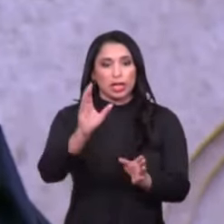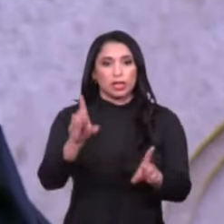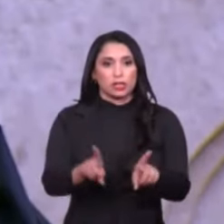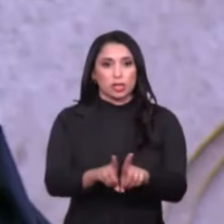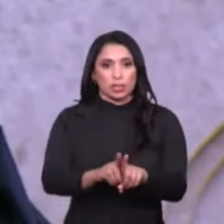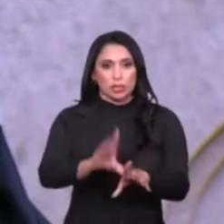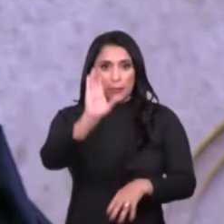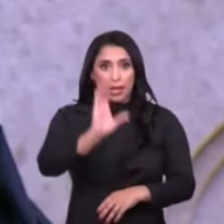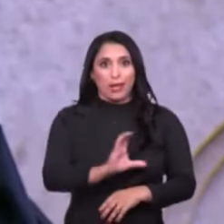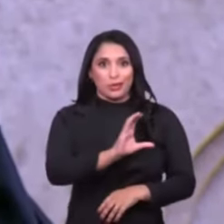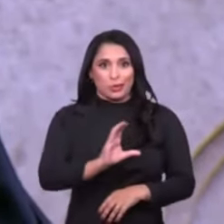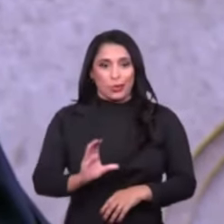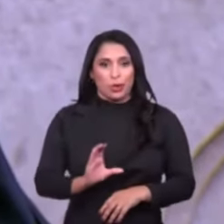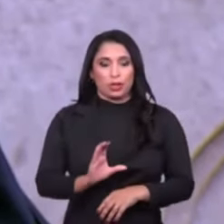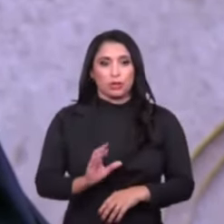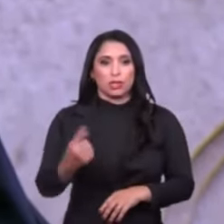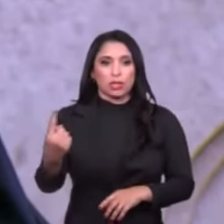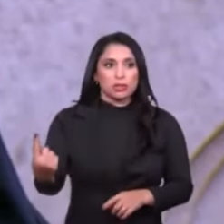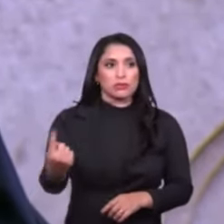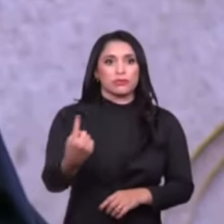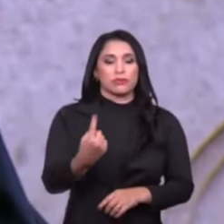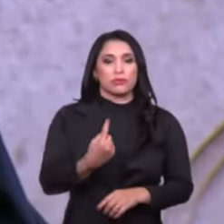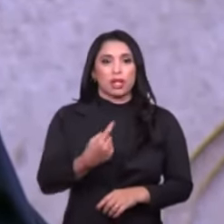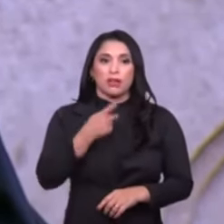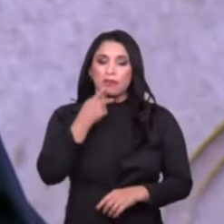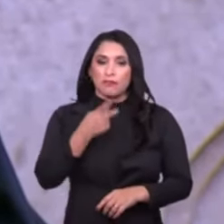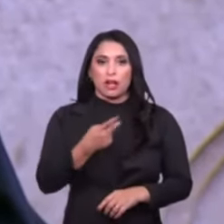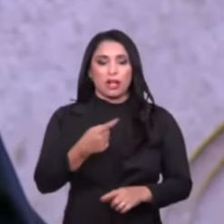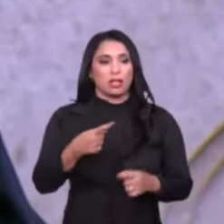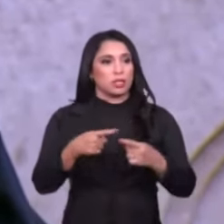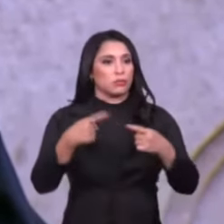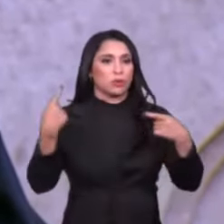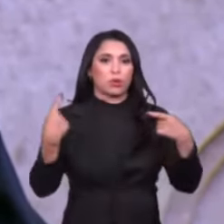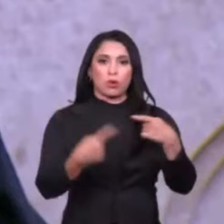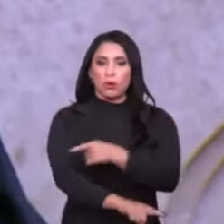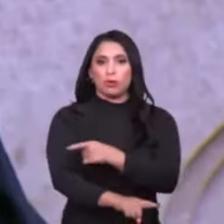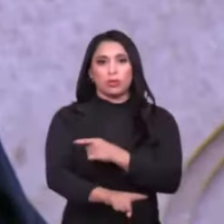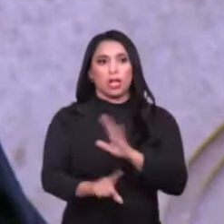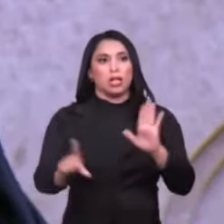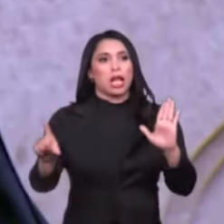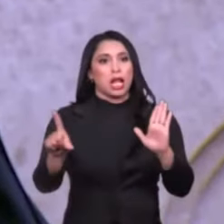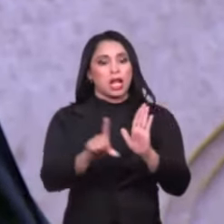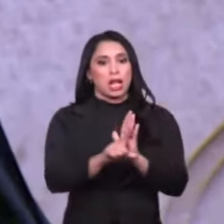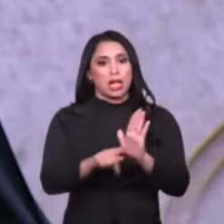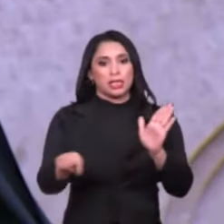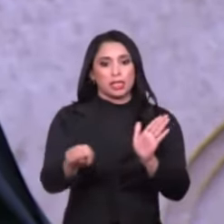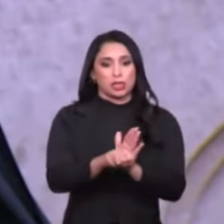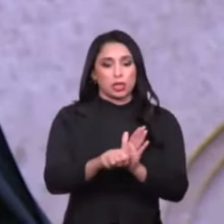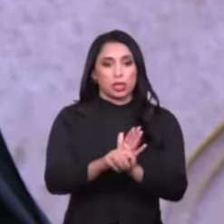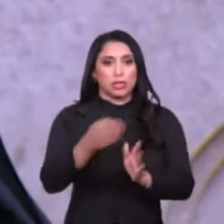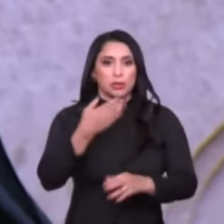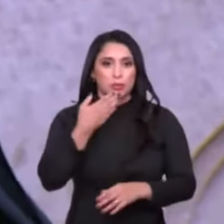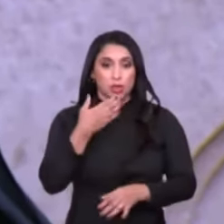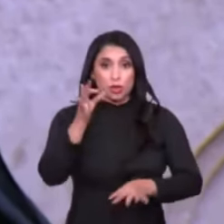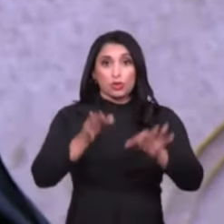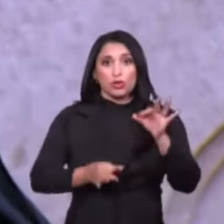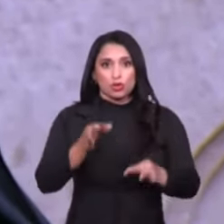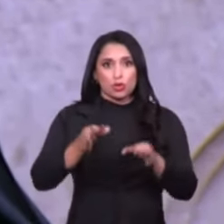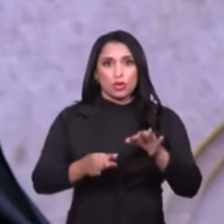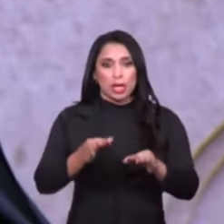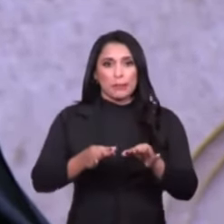que registraram sua contrariedade com a legalização das drogas e pediram o adiamento do